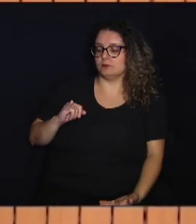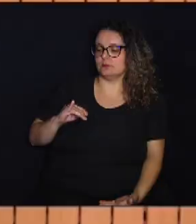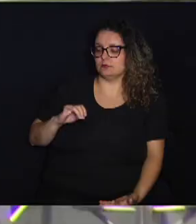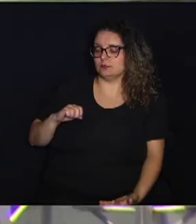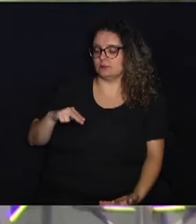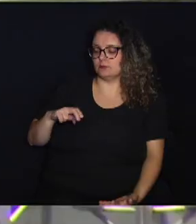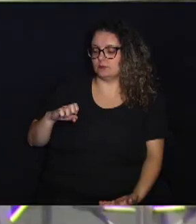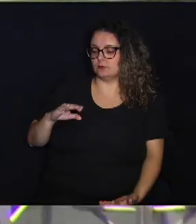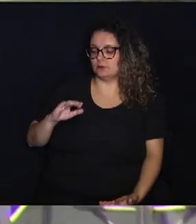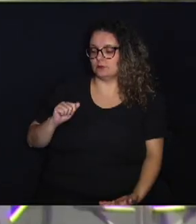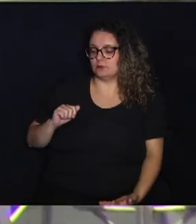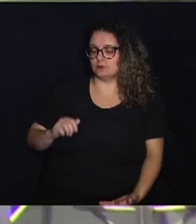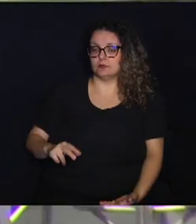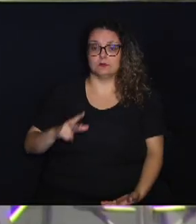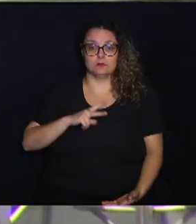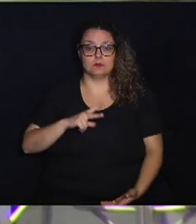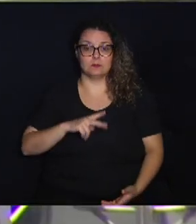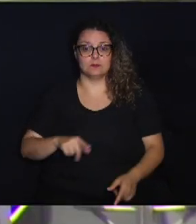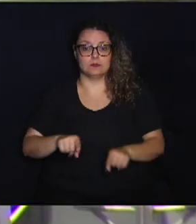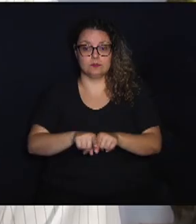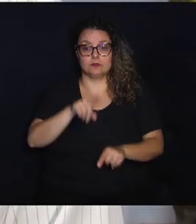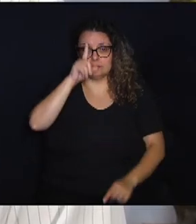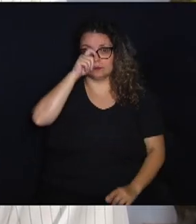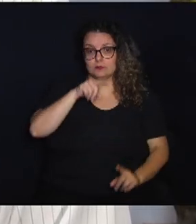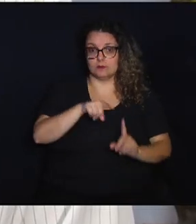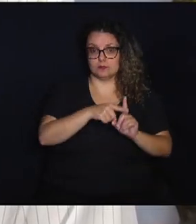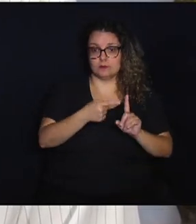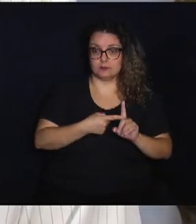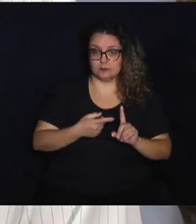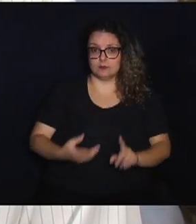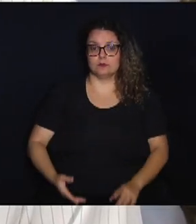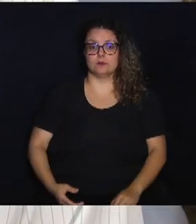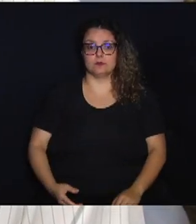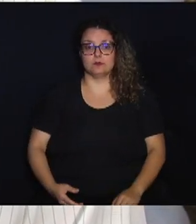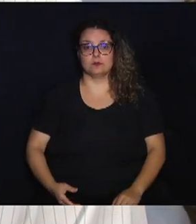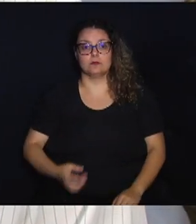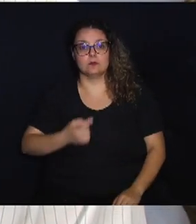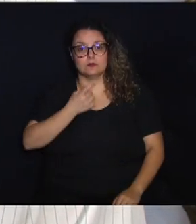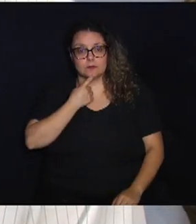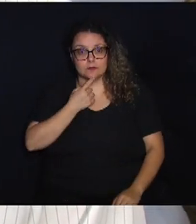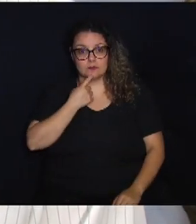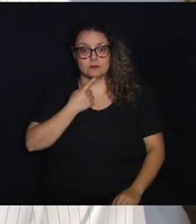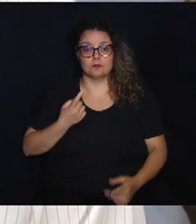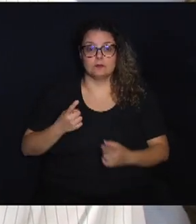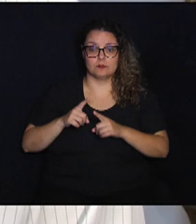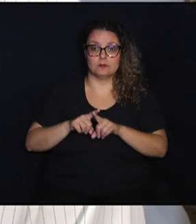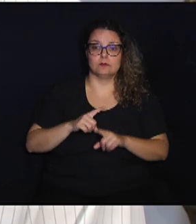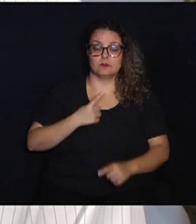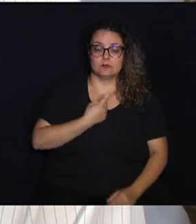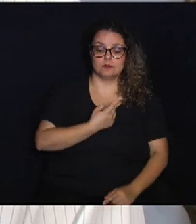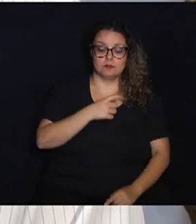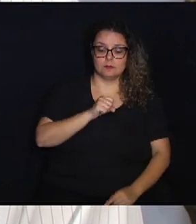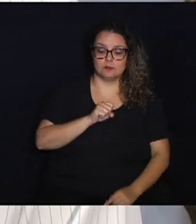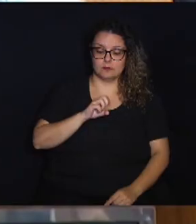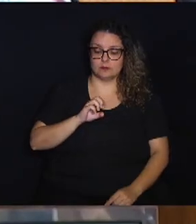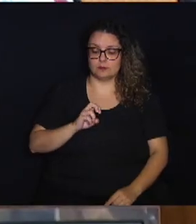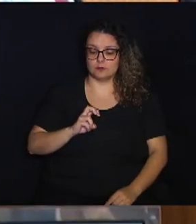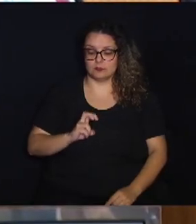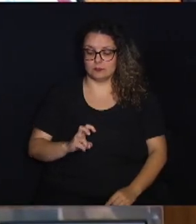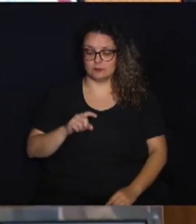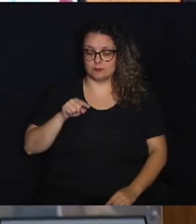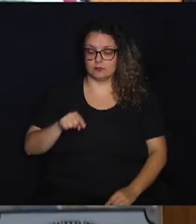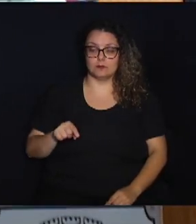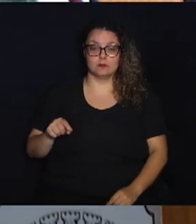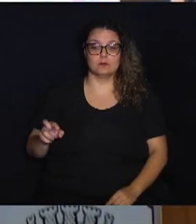de Campinas e a Maternidade de Campinas. Em paralelo, o parlamentar destinou R$185 mil